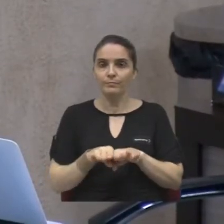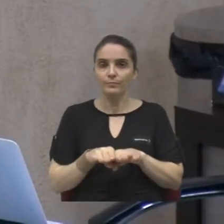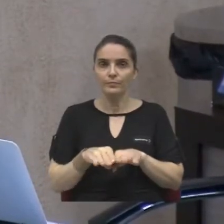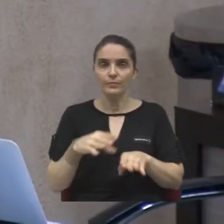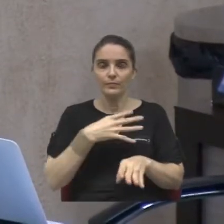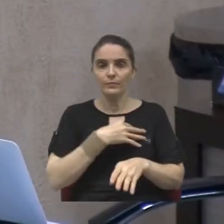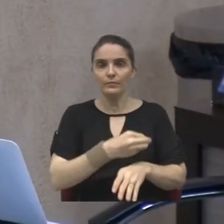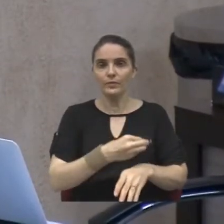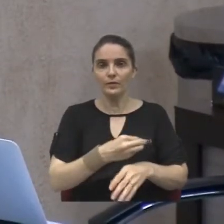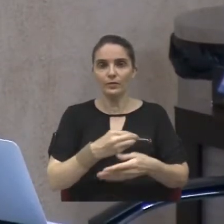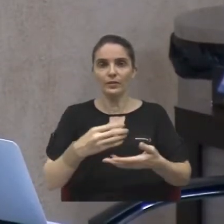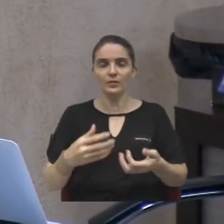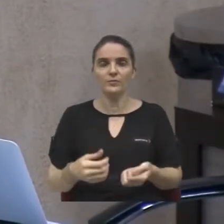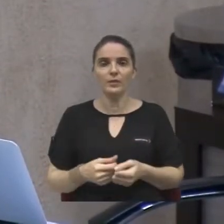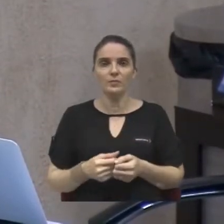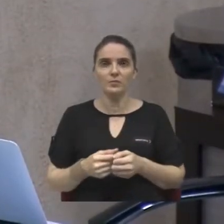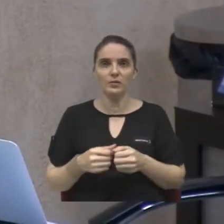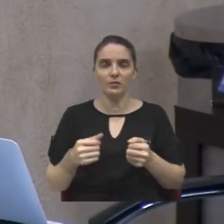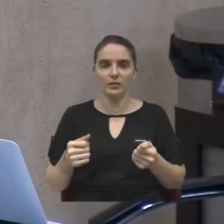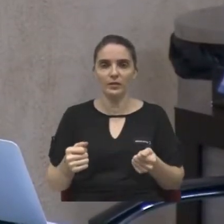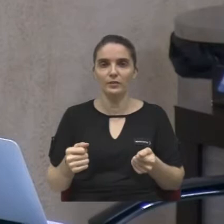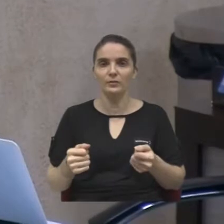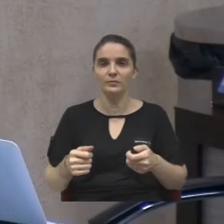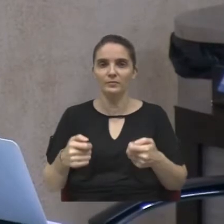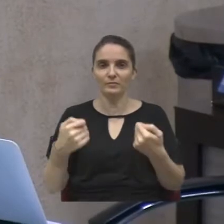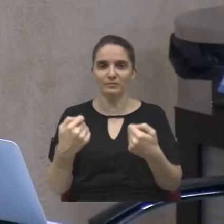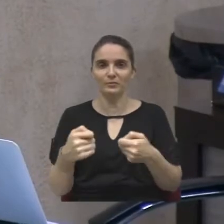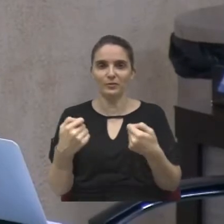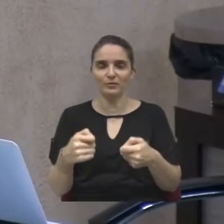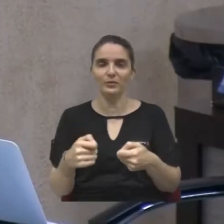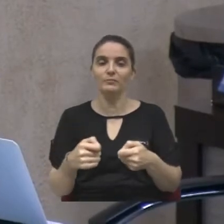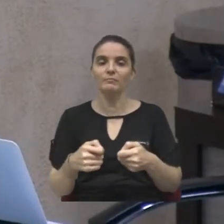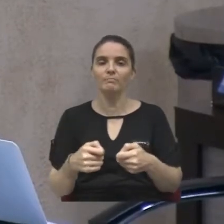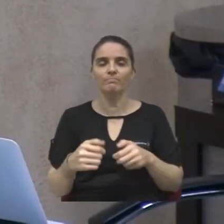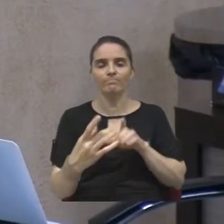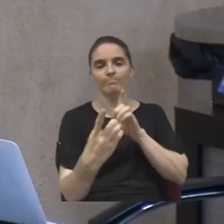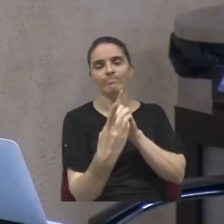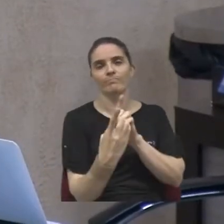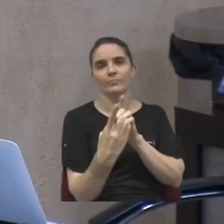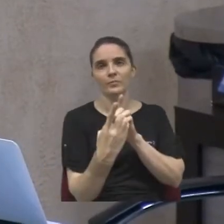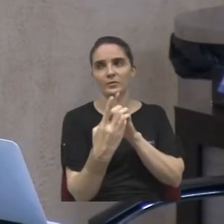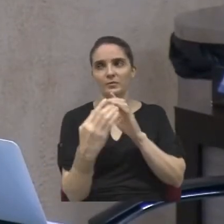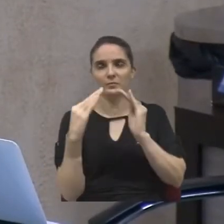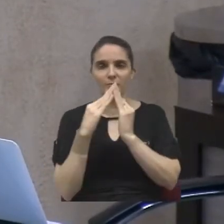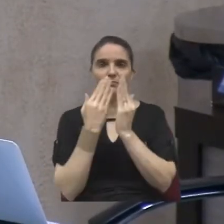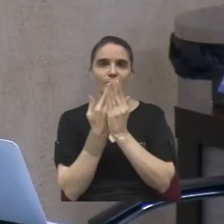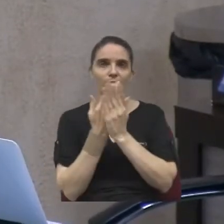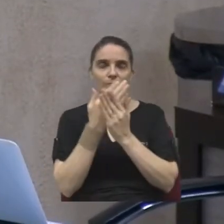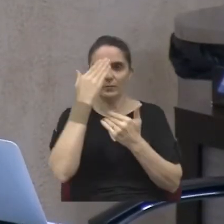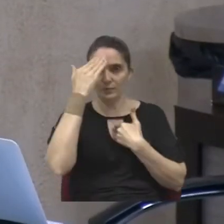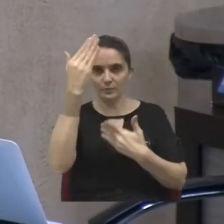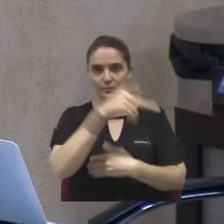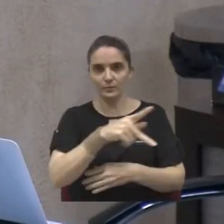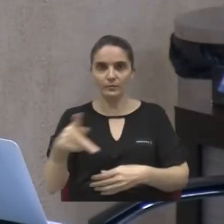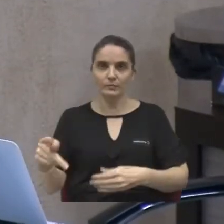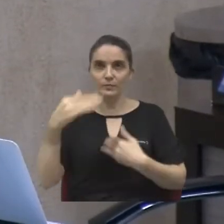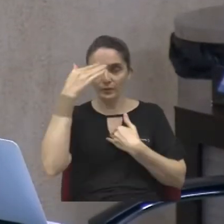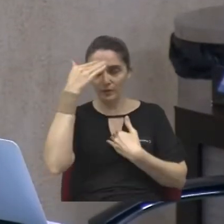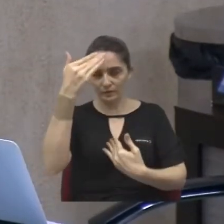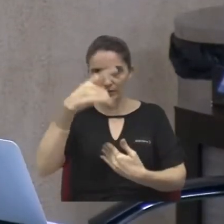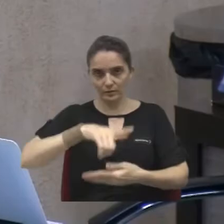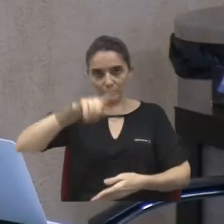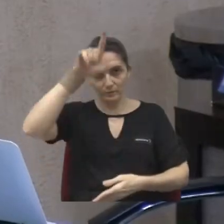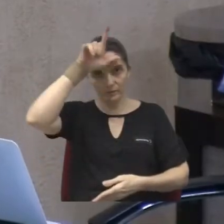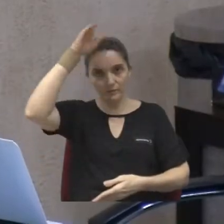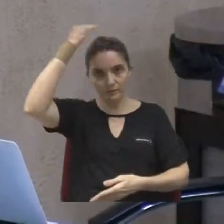um atendimento especializado para ele na rede municipal. Muito obrigada, presidente. E agradeço à líder pelas